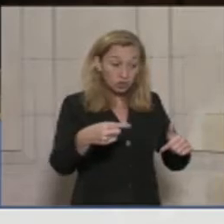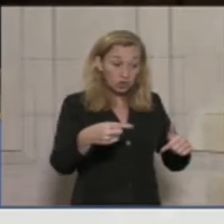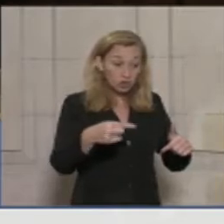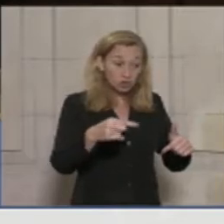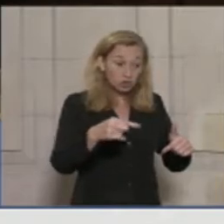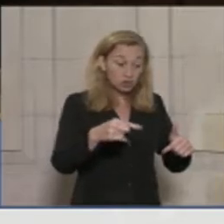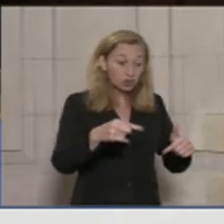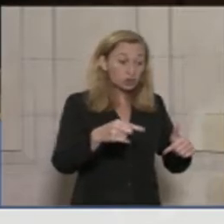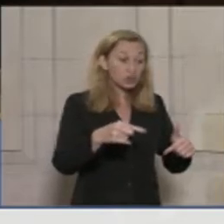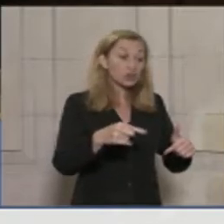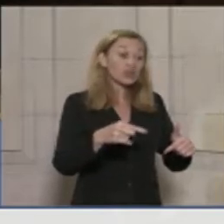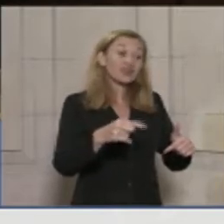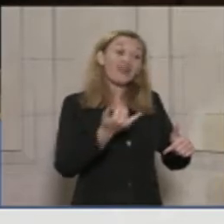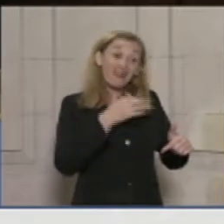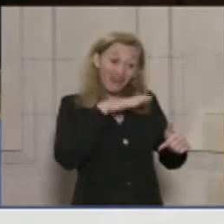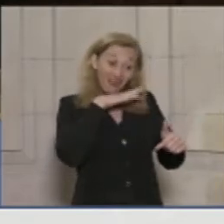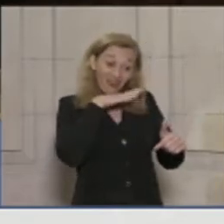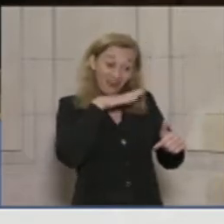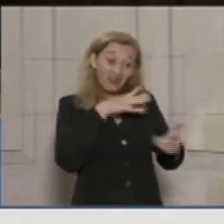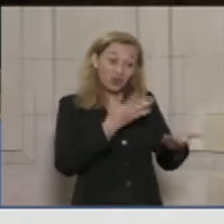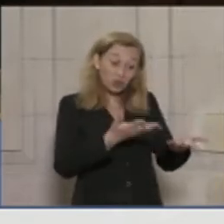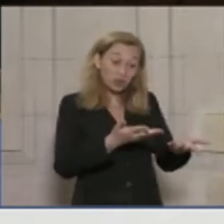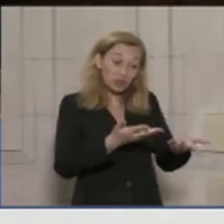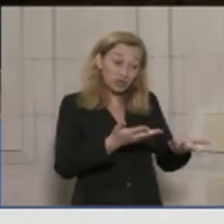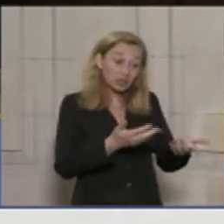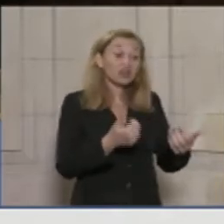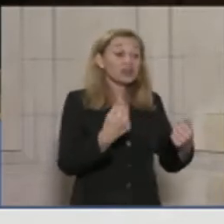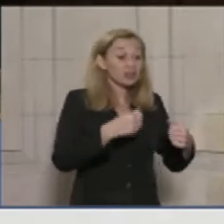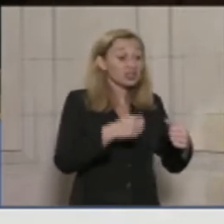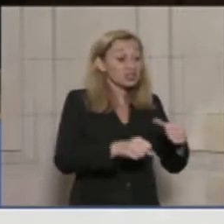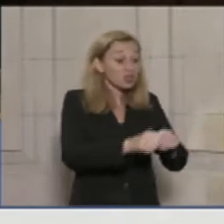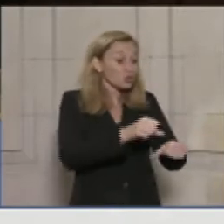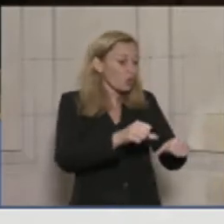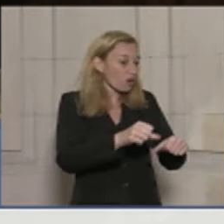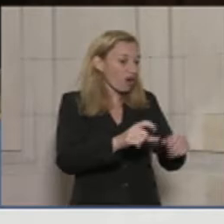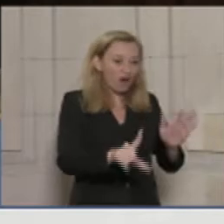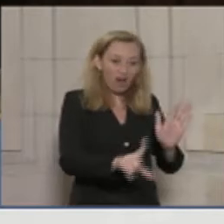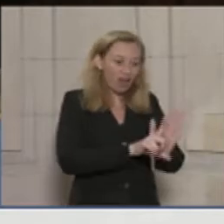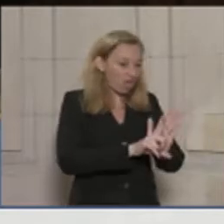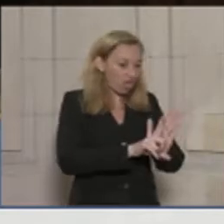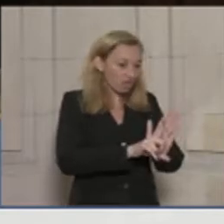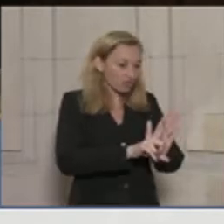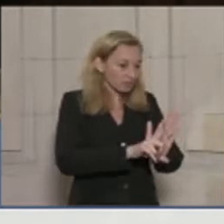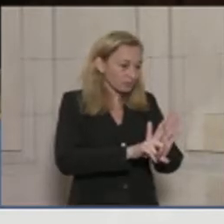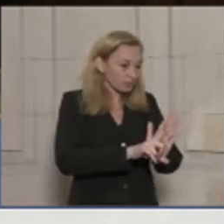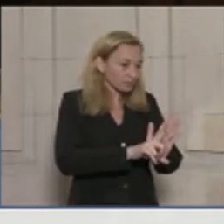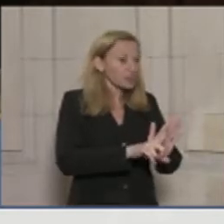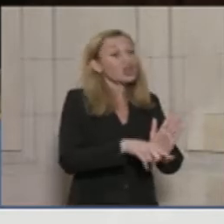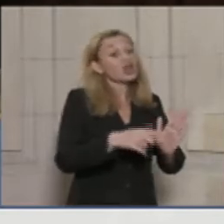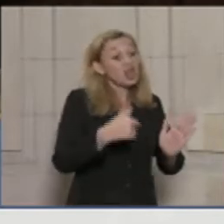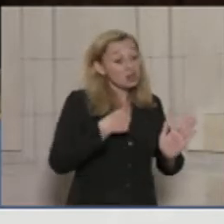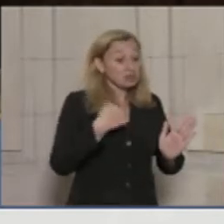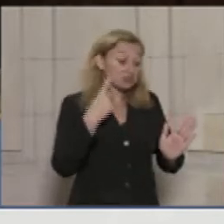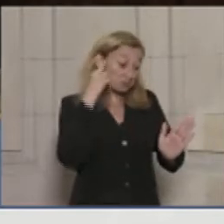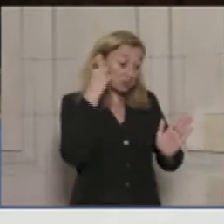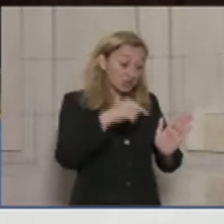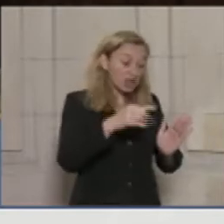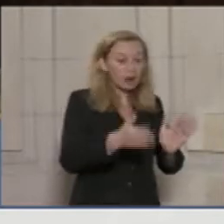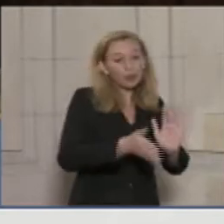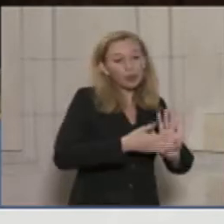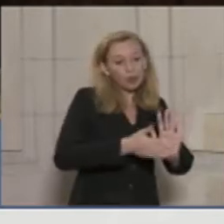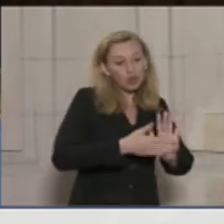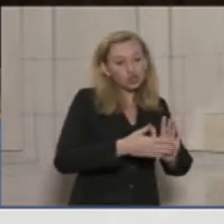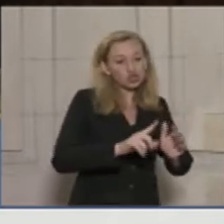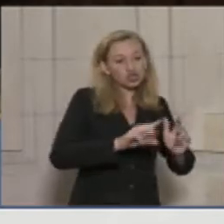que é um péssimo caminho, ele vai ter que enfrentar a mudança da Constituição. Vai ter que mandar para cá uma proposta de emenda constitucional. Eu espero que não